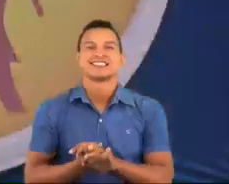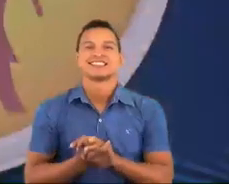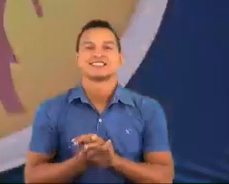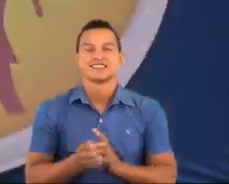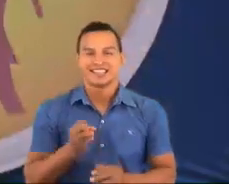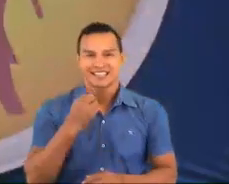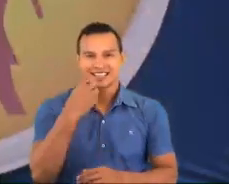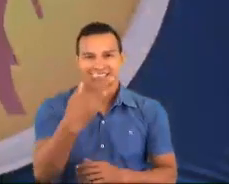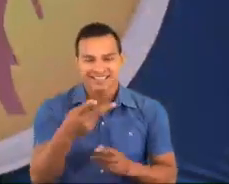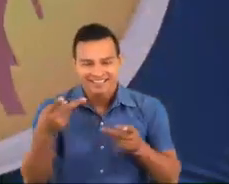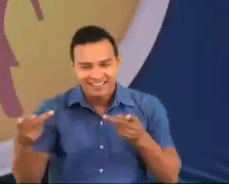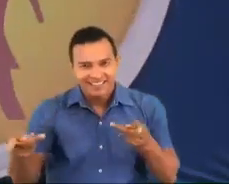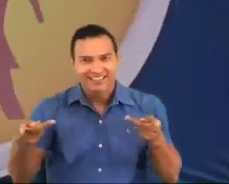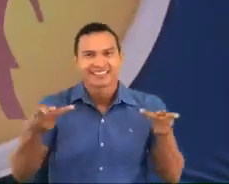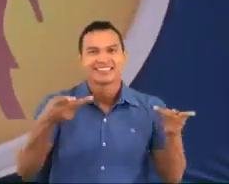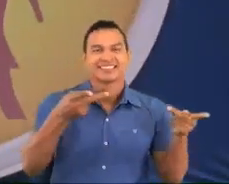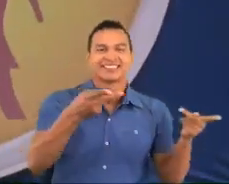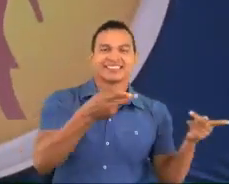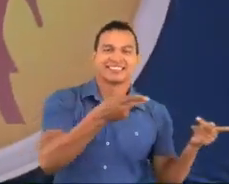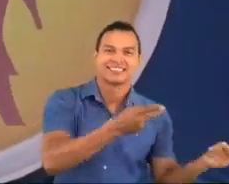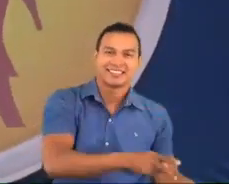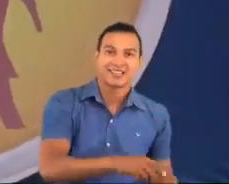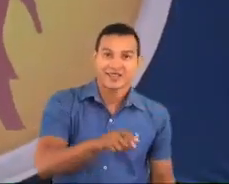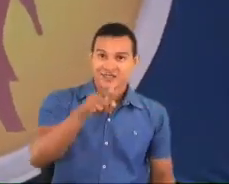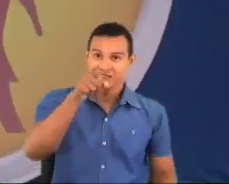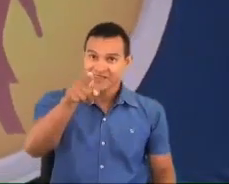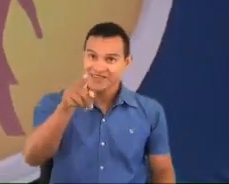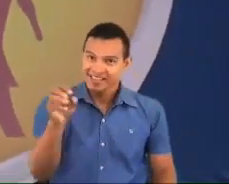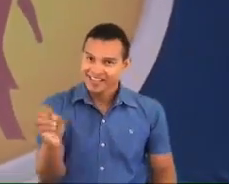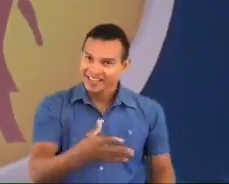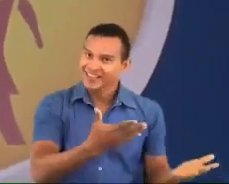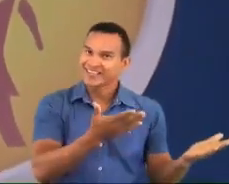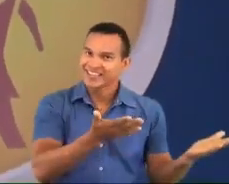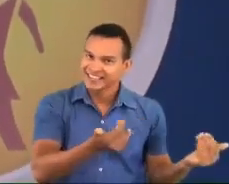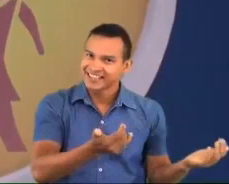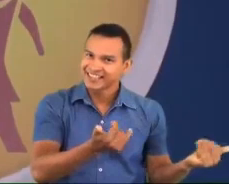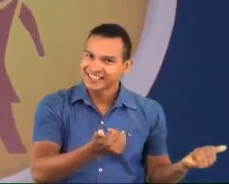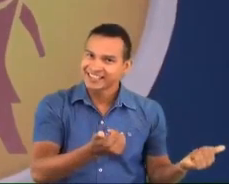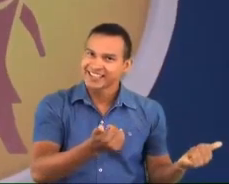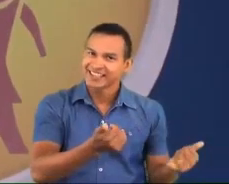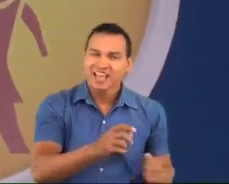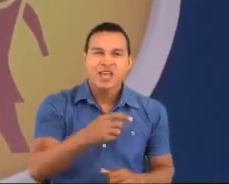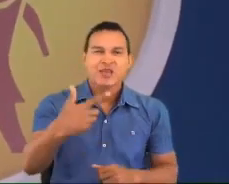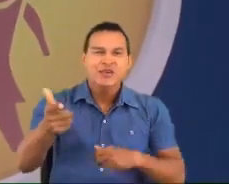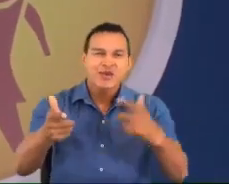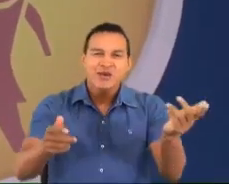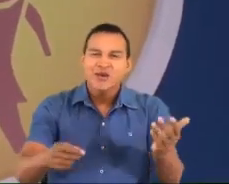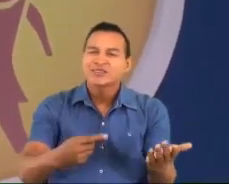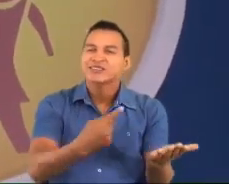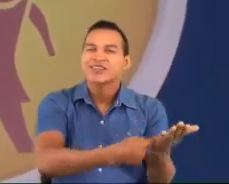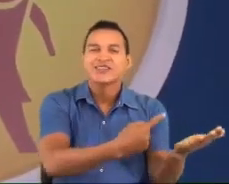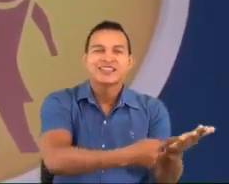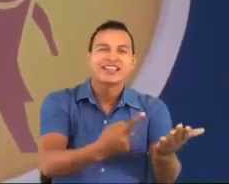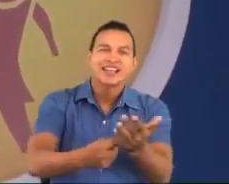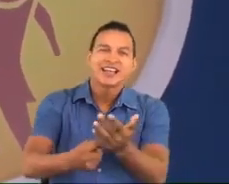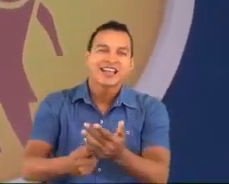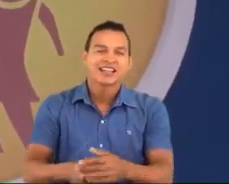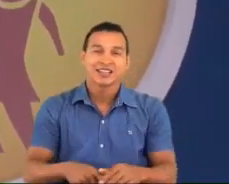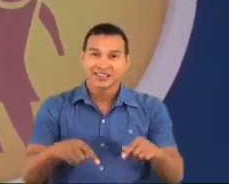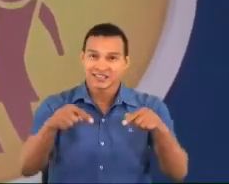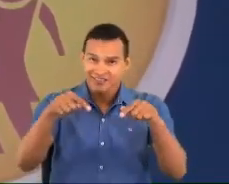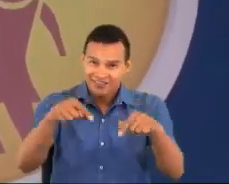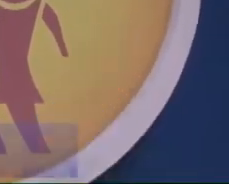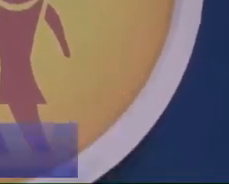Sejam muito bem-vindos, você, novas jovens e outros convidados que estão aqui